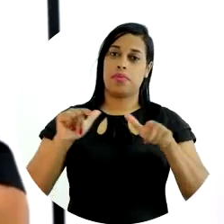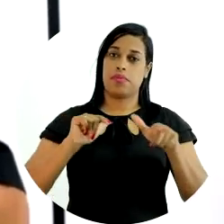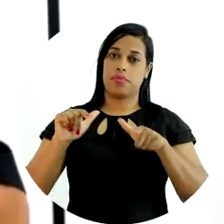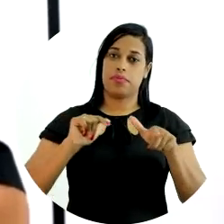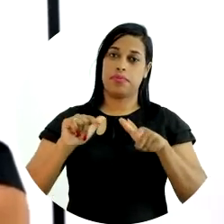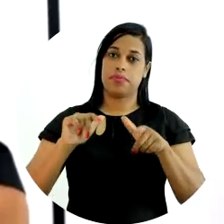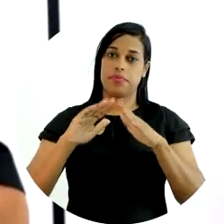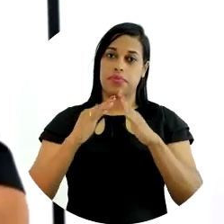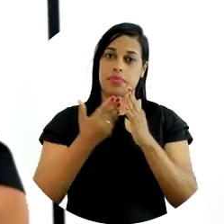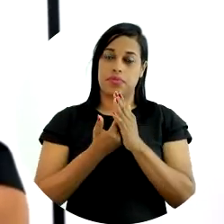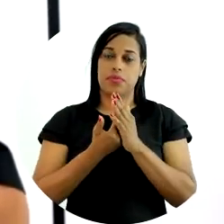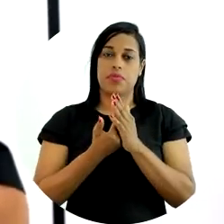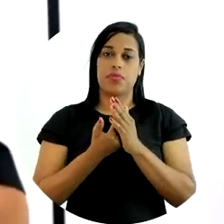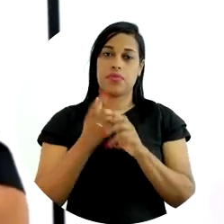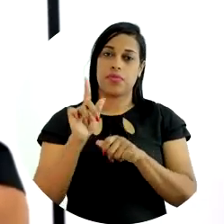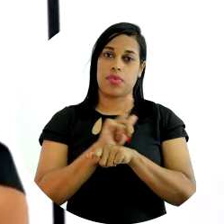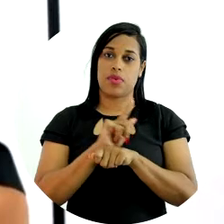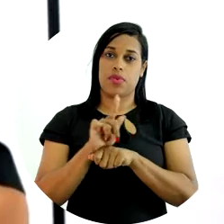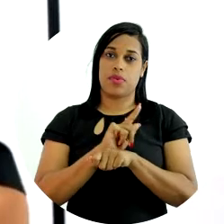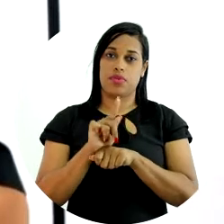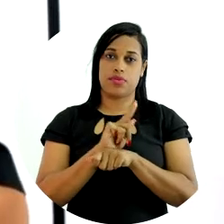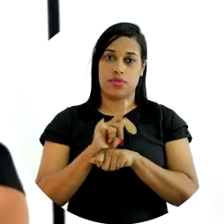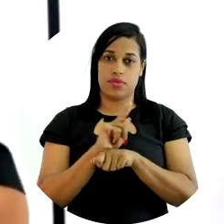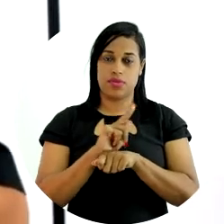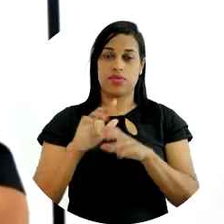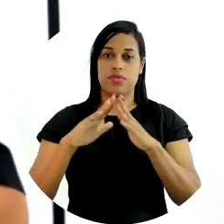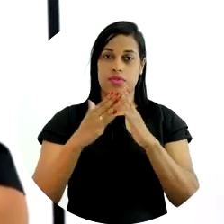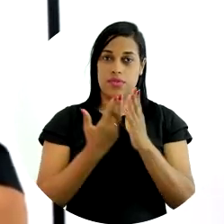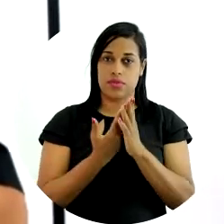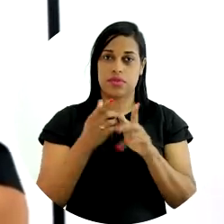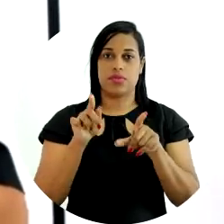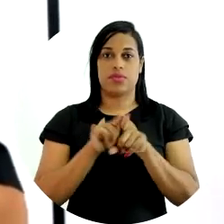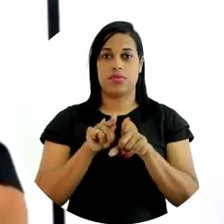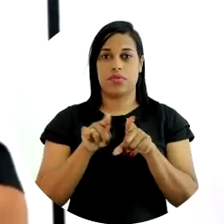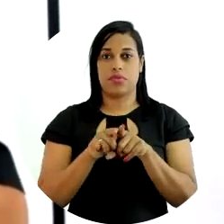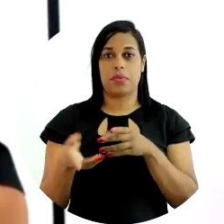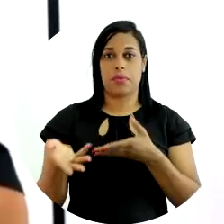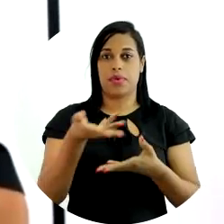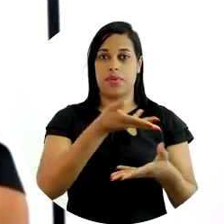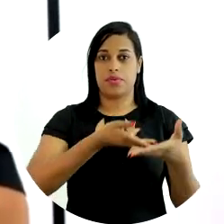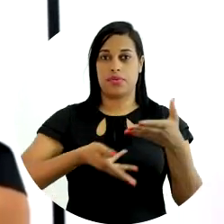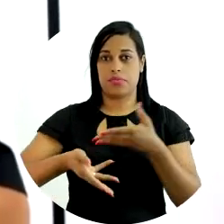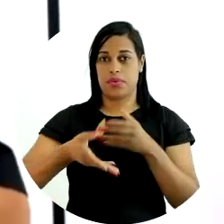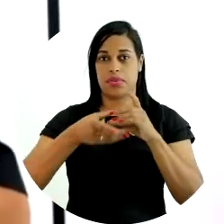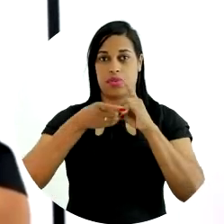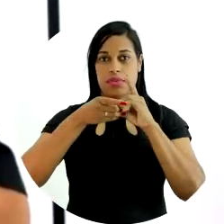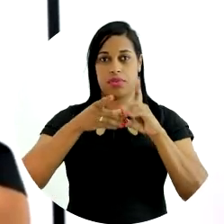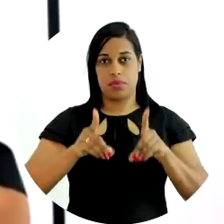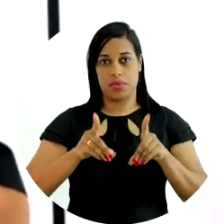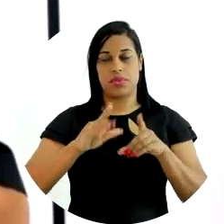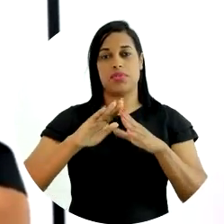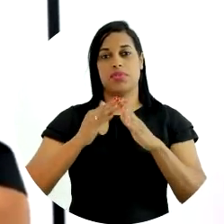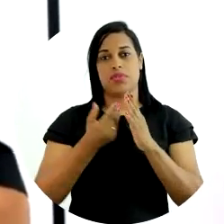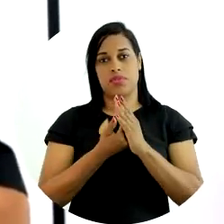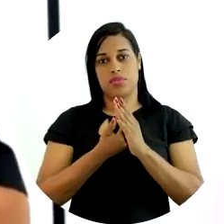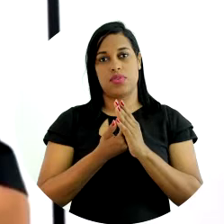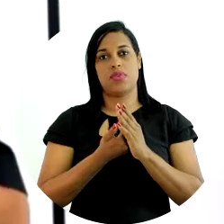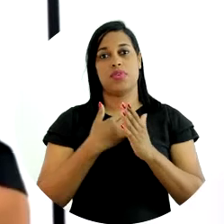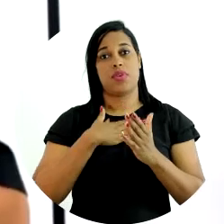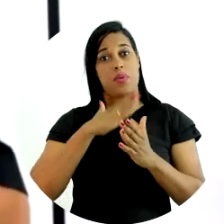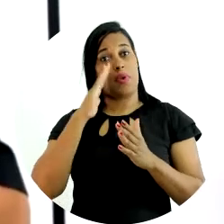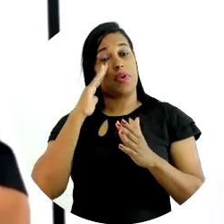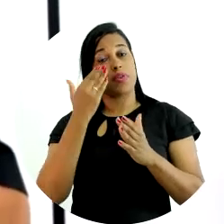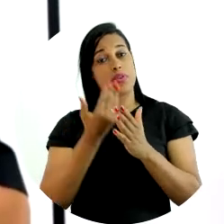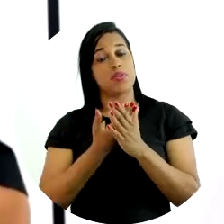o trabalhador da escola enquanto gestor da escola, como participante da gestão democrática da escola.